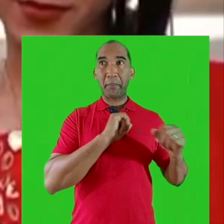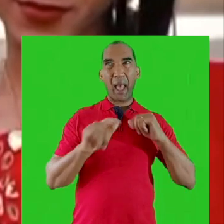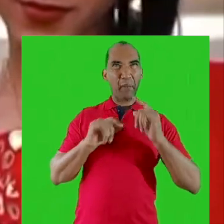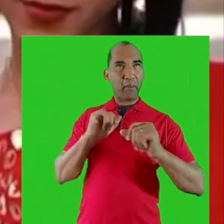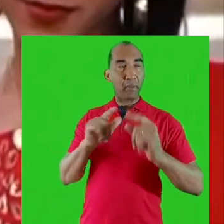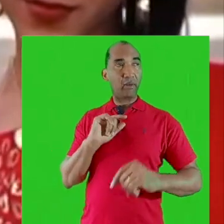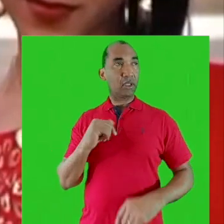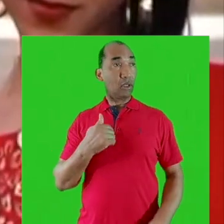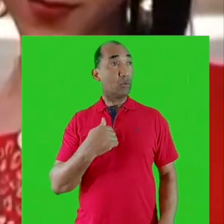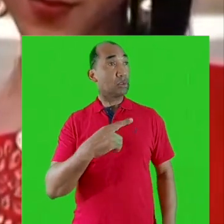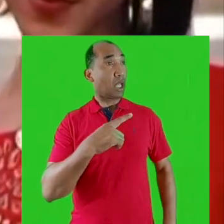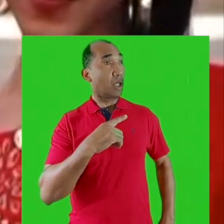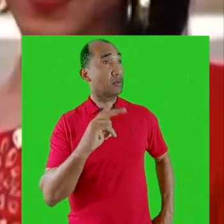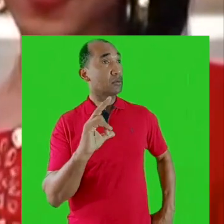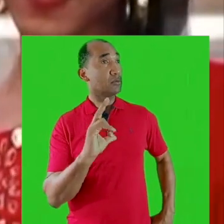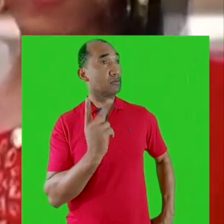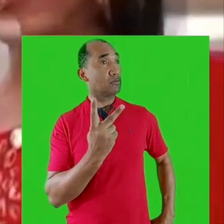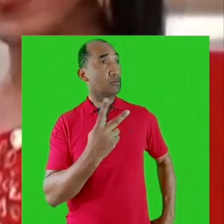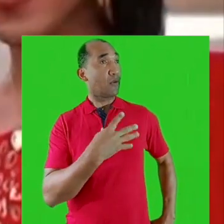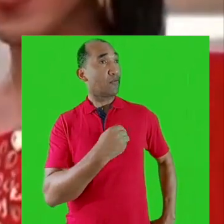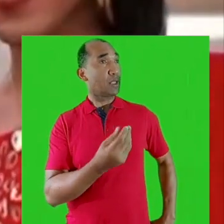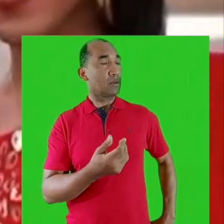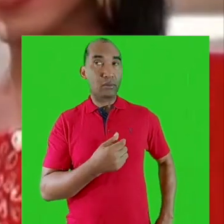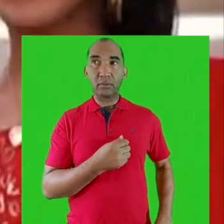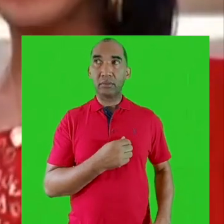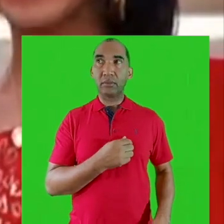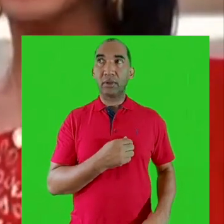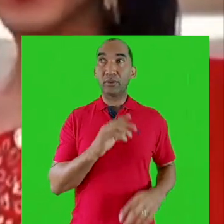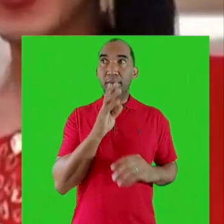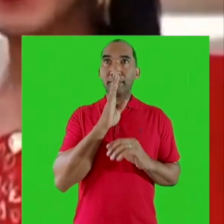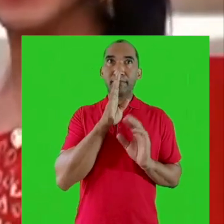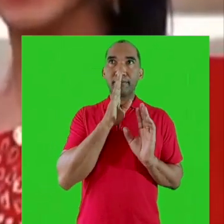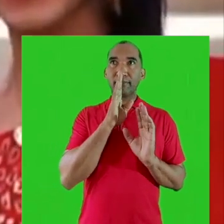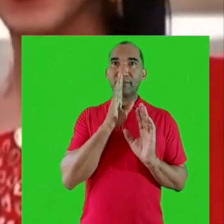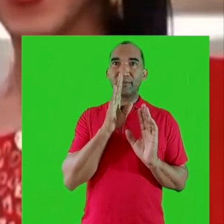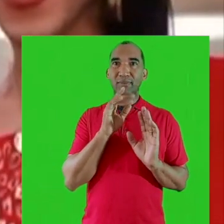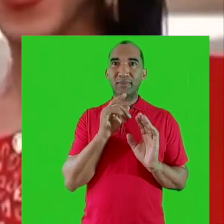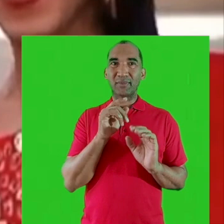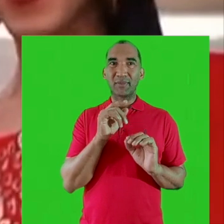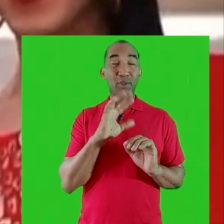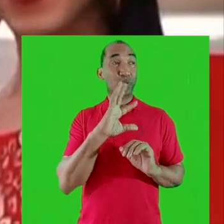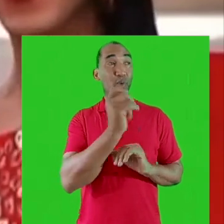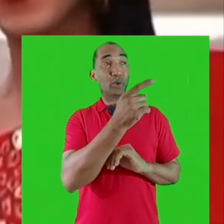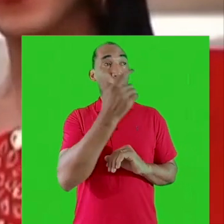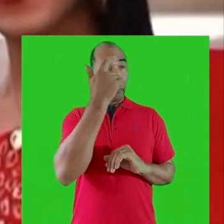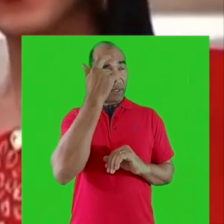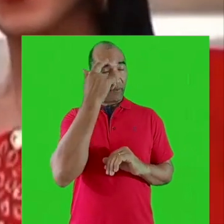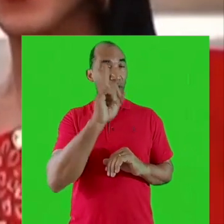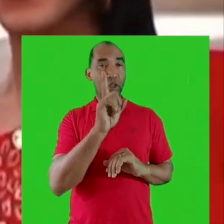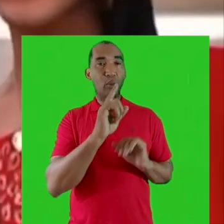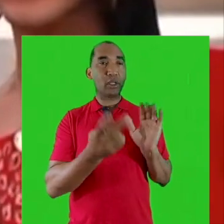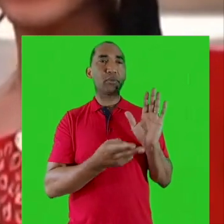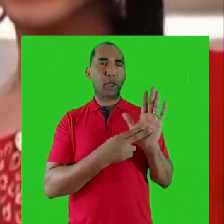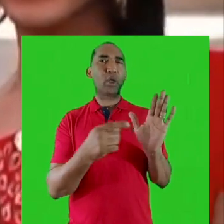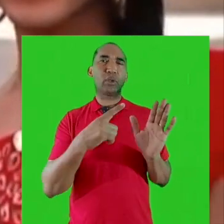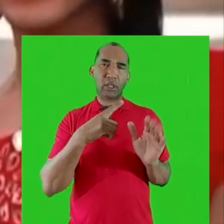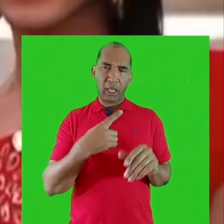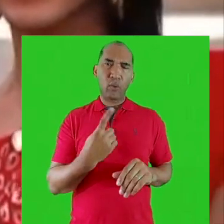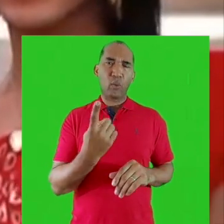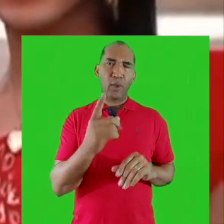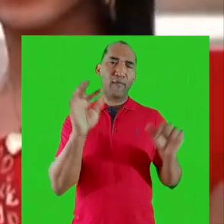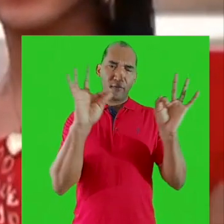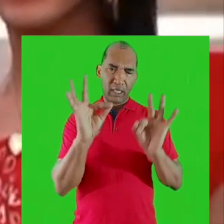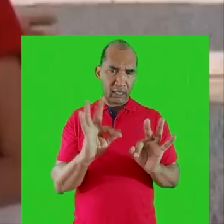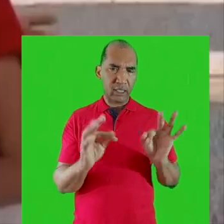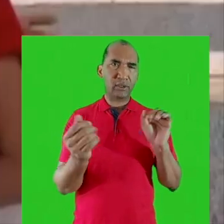digo, eu tenho um filho. Aí todo mundo para. Eu achava que eu não ia assumir que tinha. Eu não ia assumir que tem. Eu digo, peraí, eu tenho um